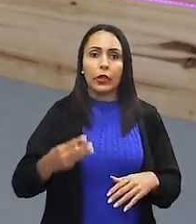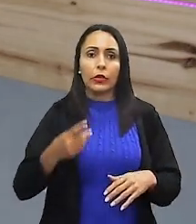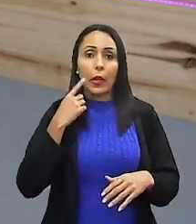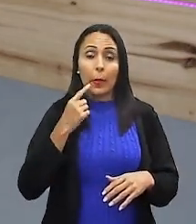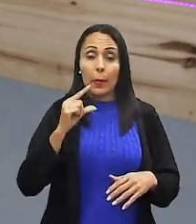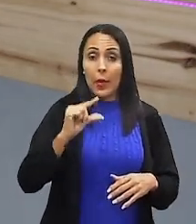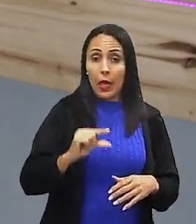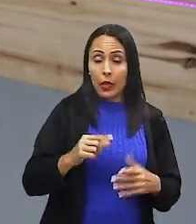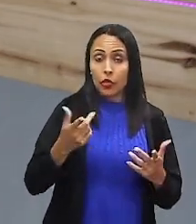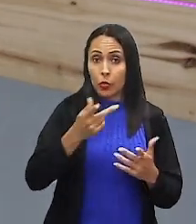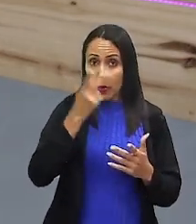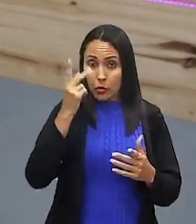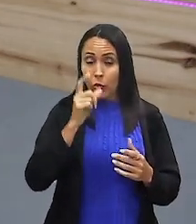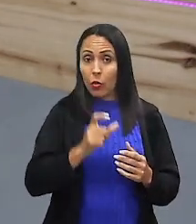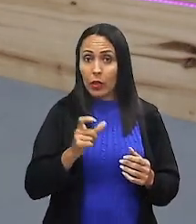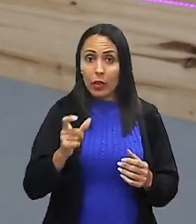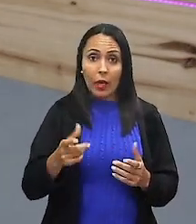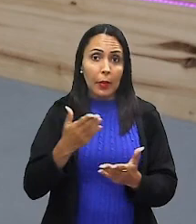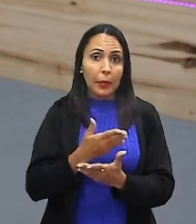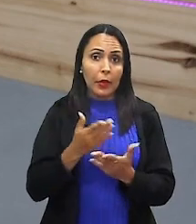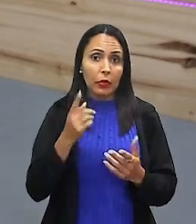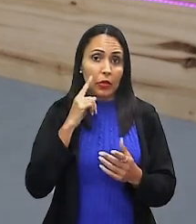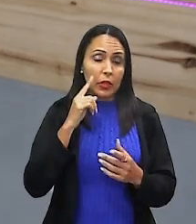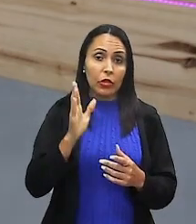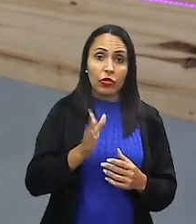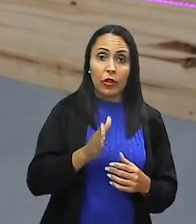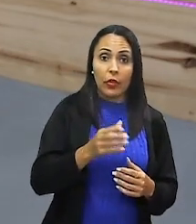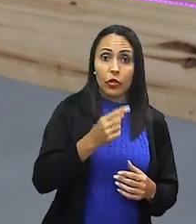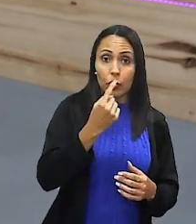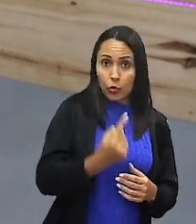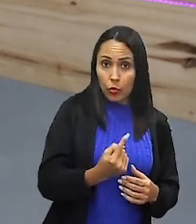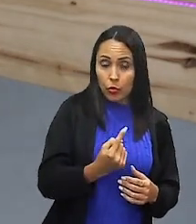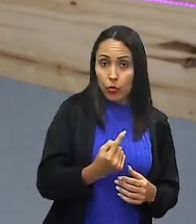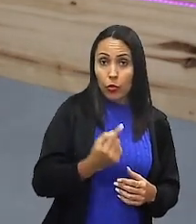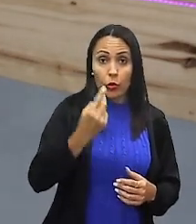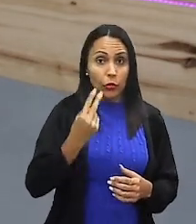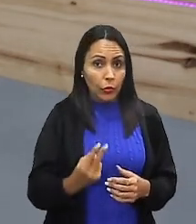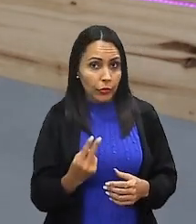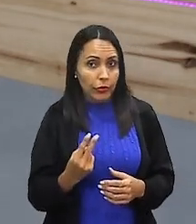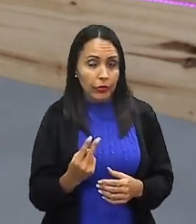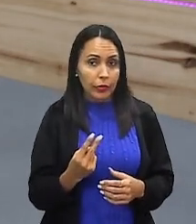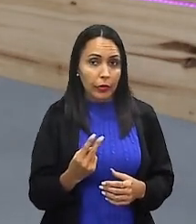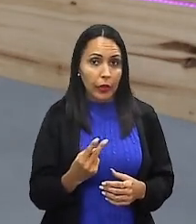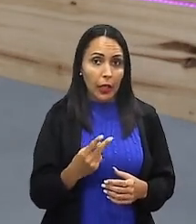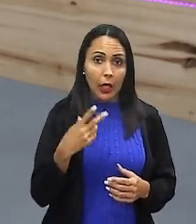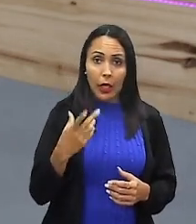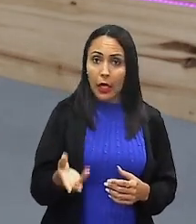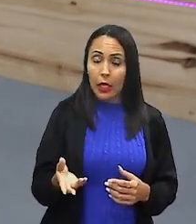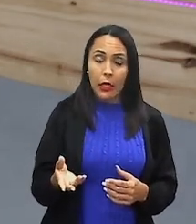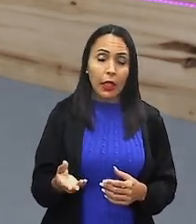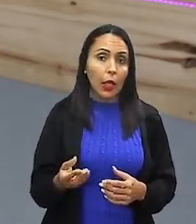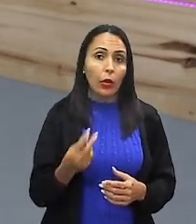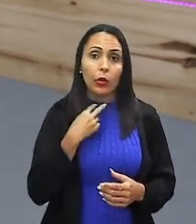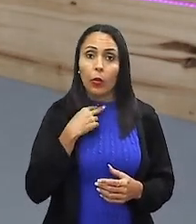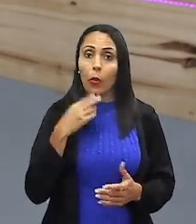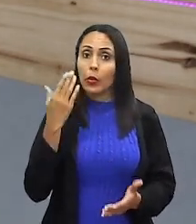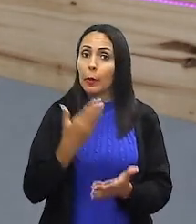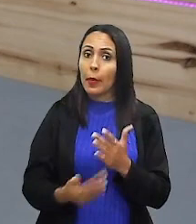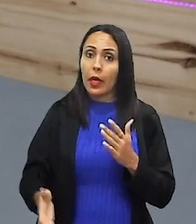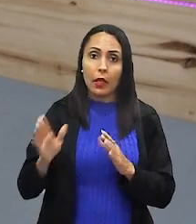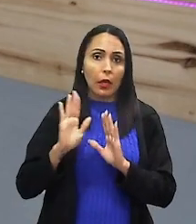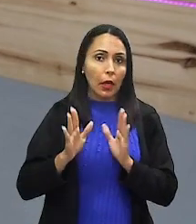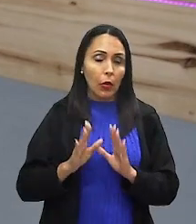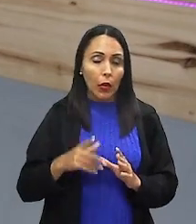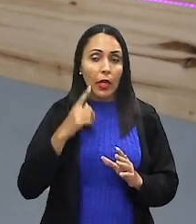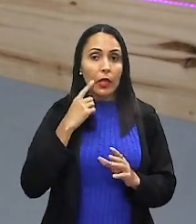gente, tá? Mas você que já fez o 1 e já fez o 2, não pode largar o 3.